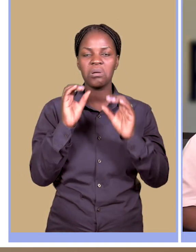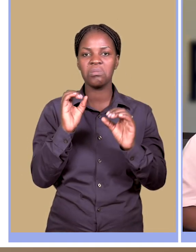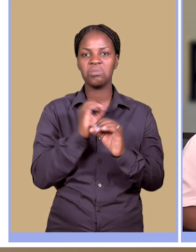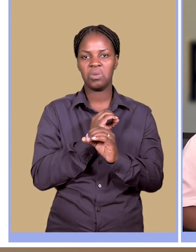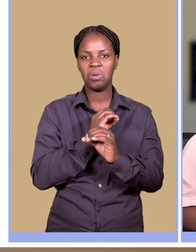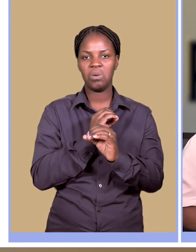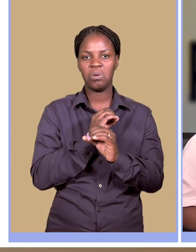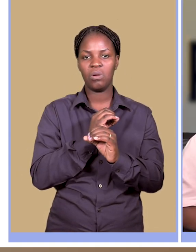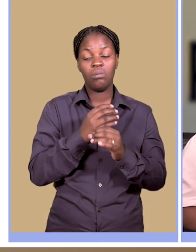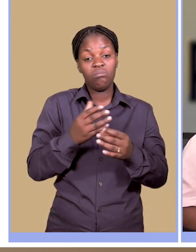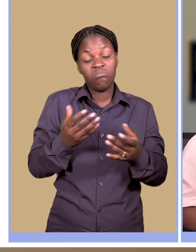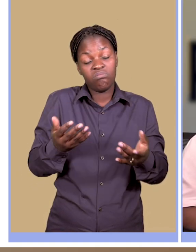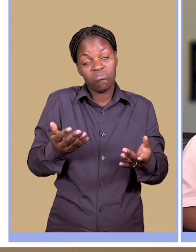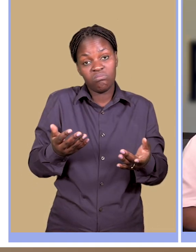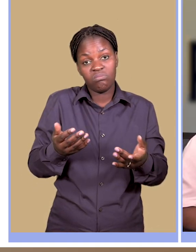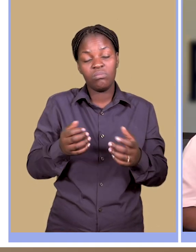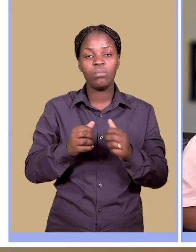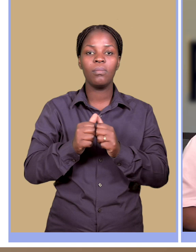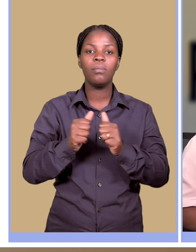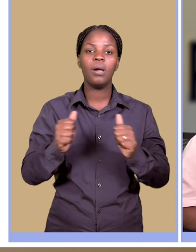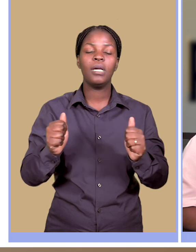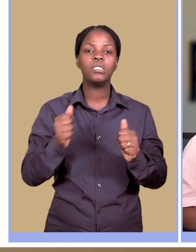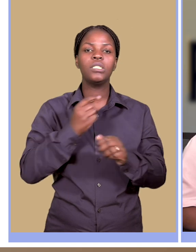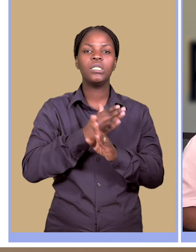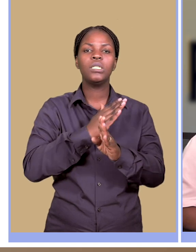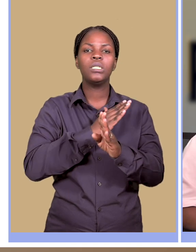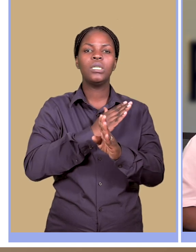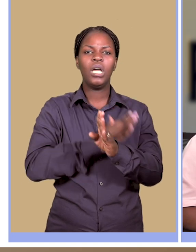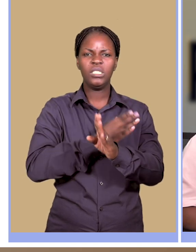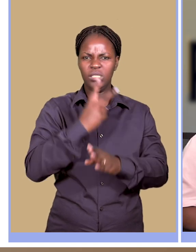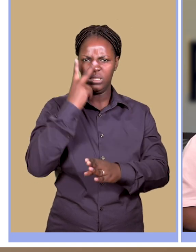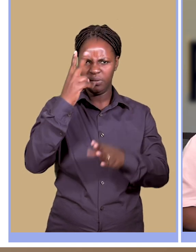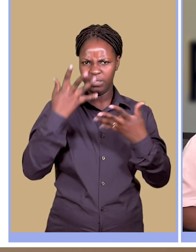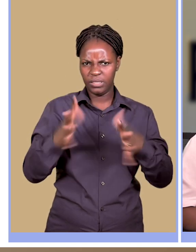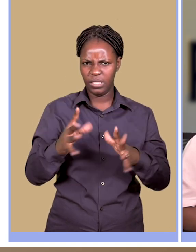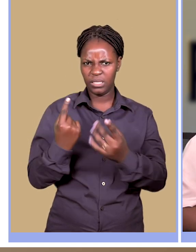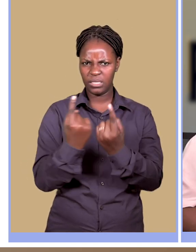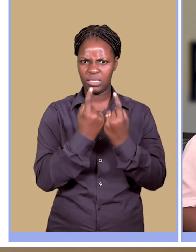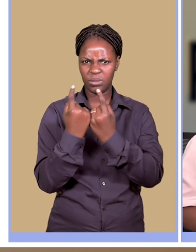que ia tratar como séria. Os demais não estão a tratar como séria. Nós vimos isto no